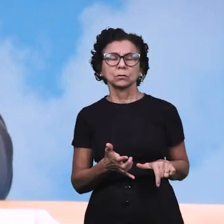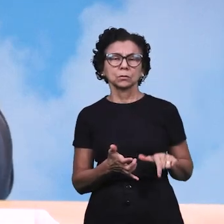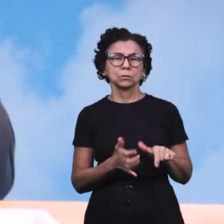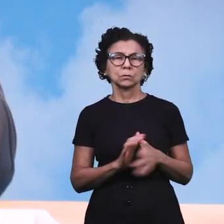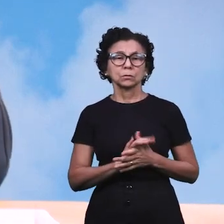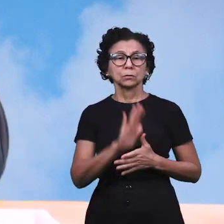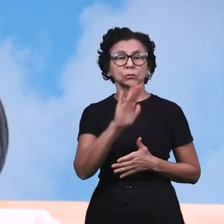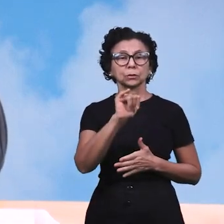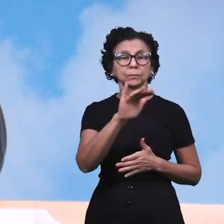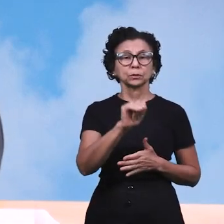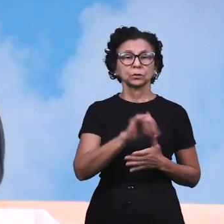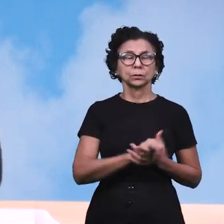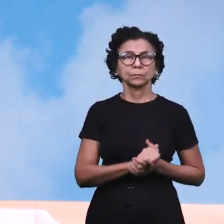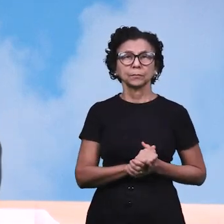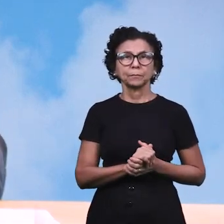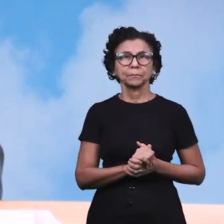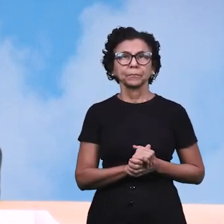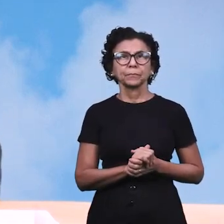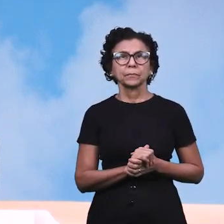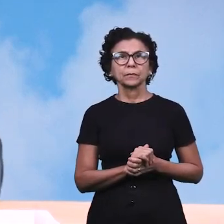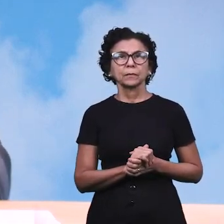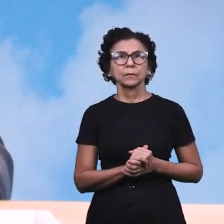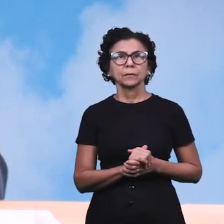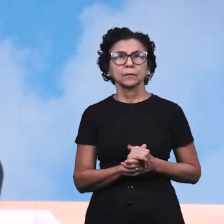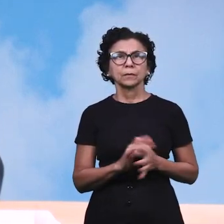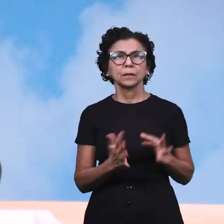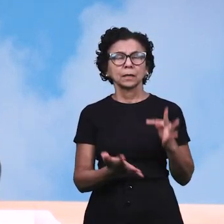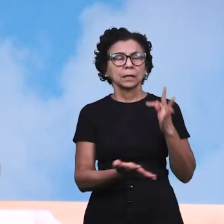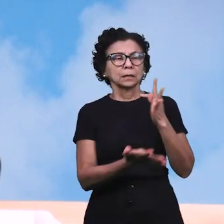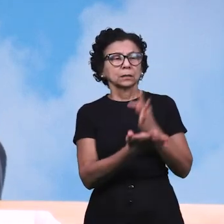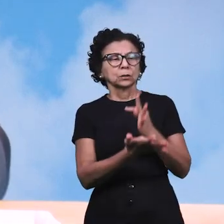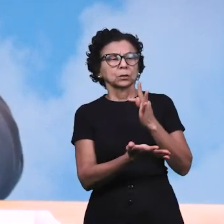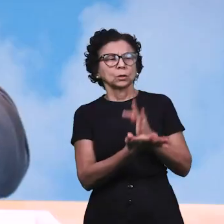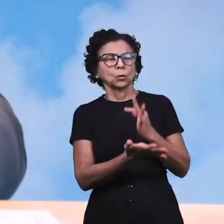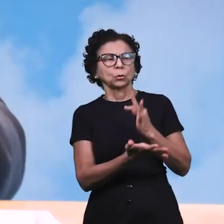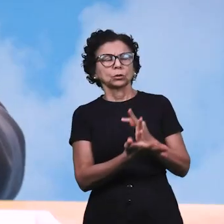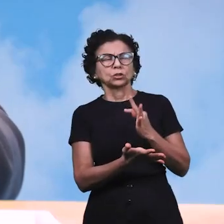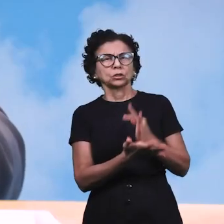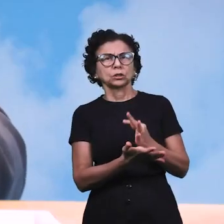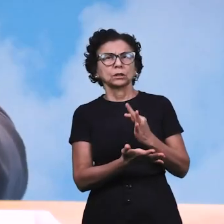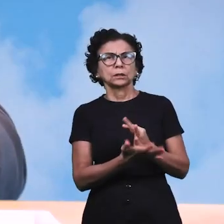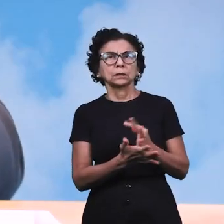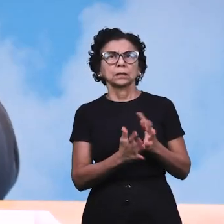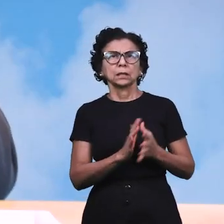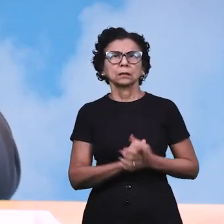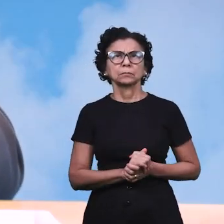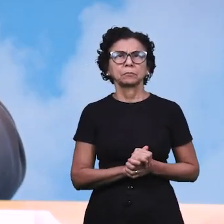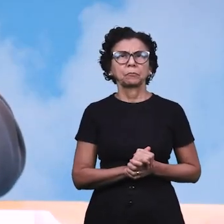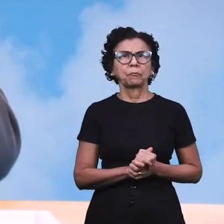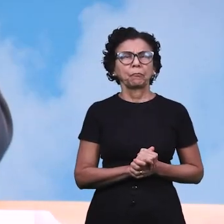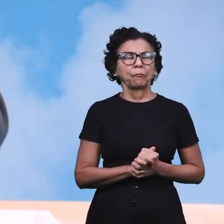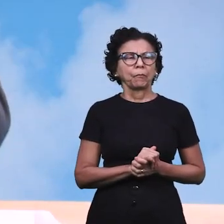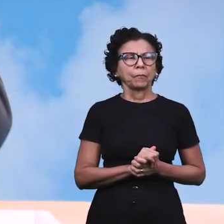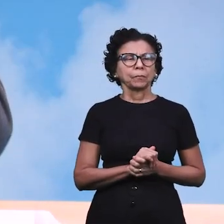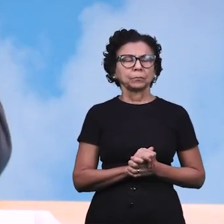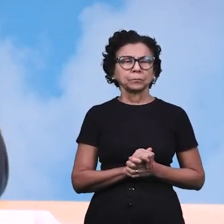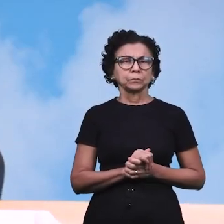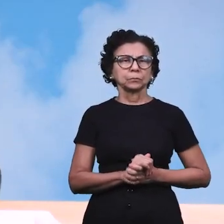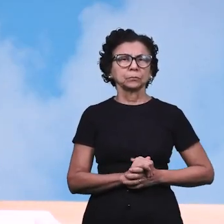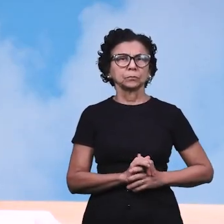Teológica, não tinha ninguém melhor do que Faraó em teologia. Lá tinha Deus